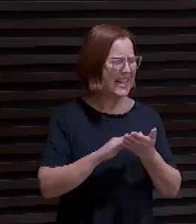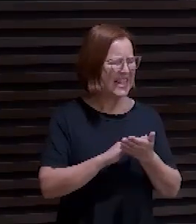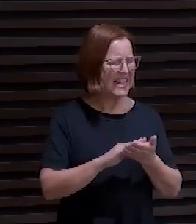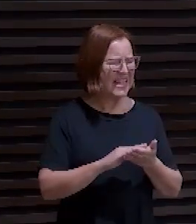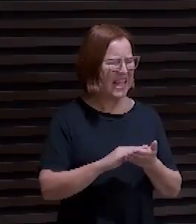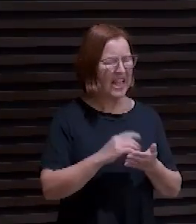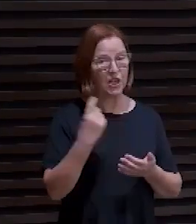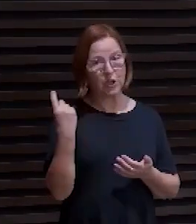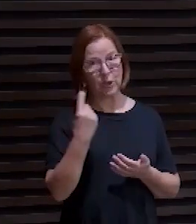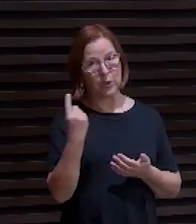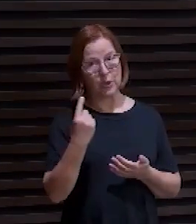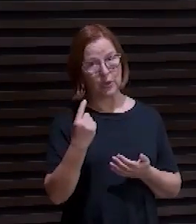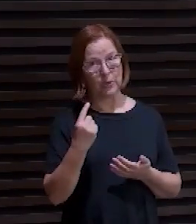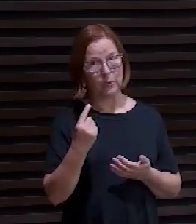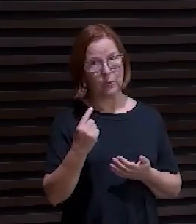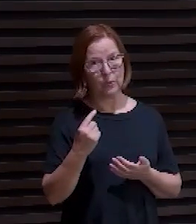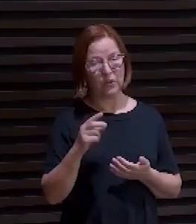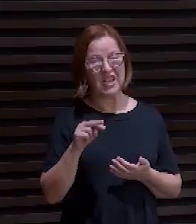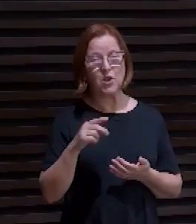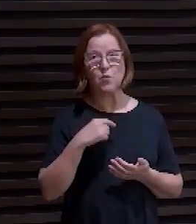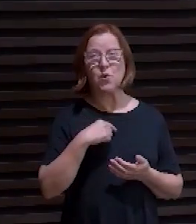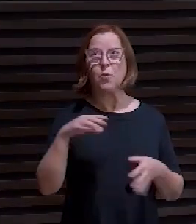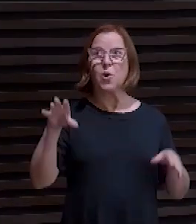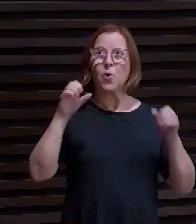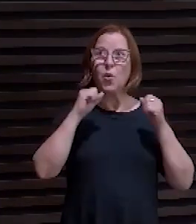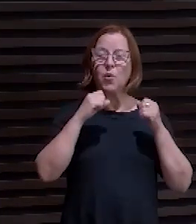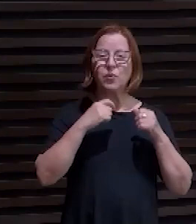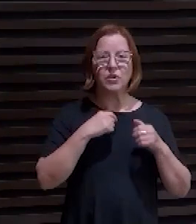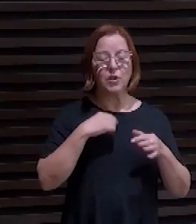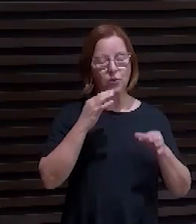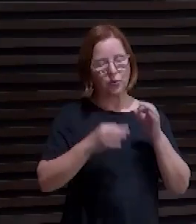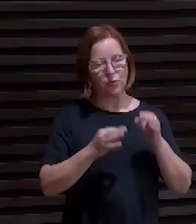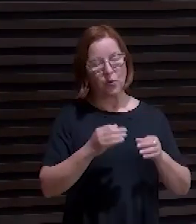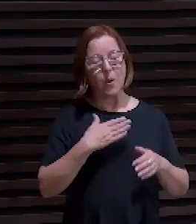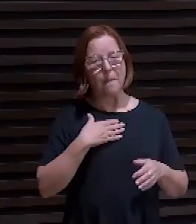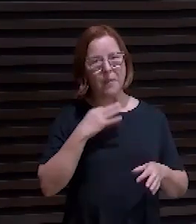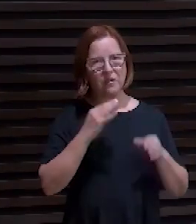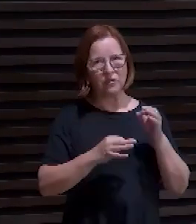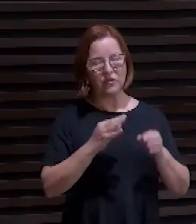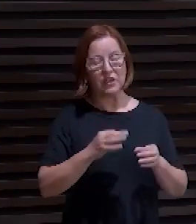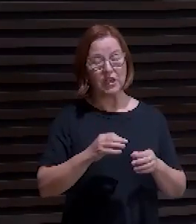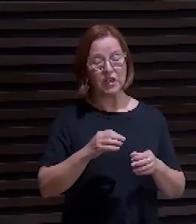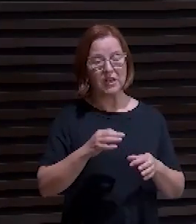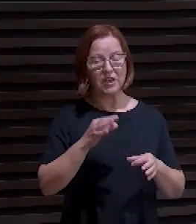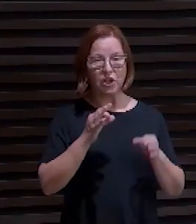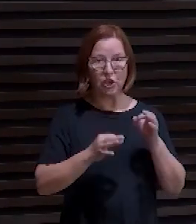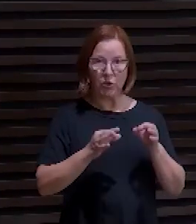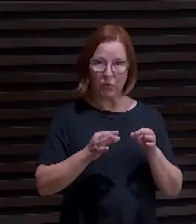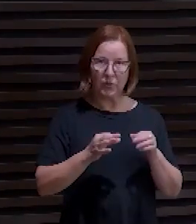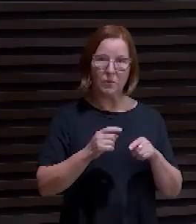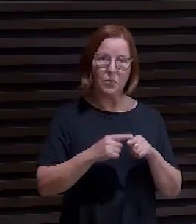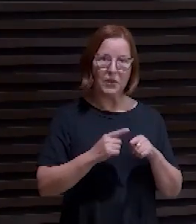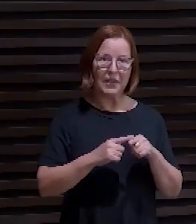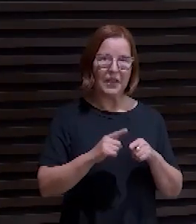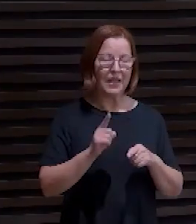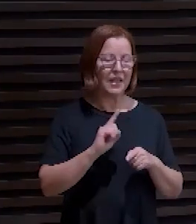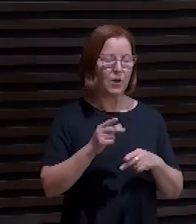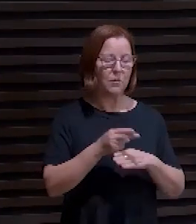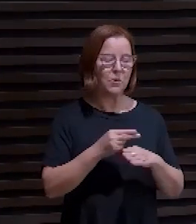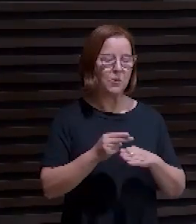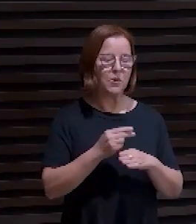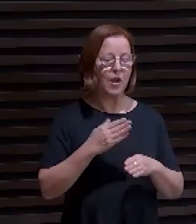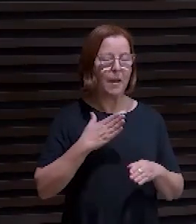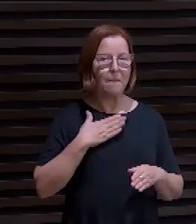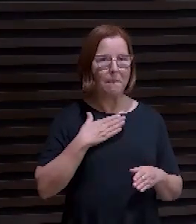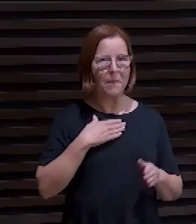porque ouço julgo. O meu juízo é justo porque não procuro a minha própria vontade, sim a